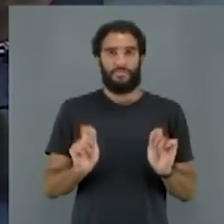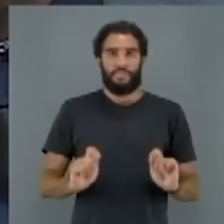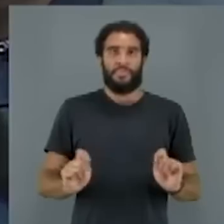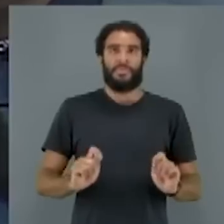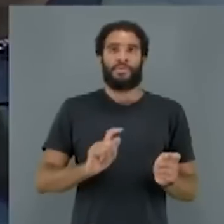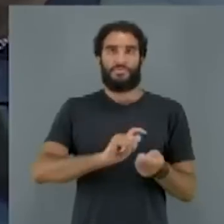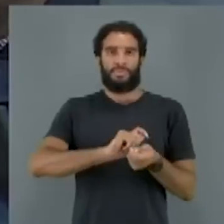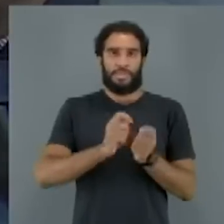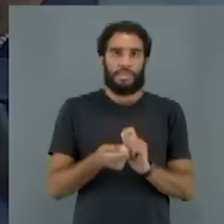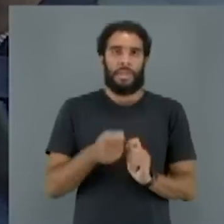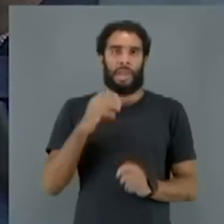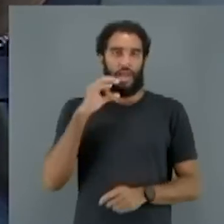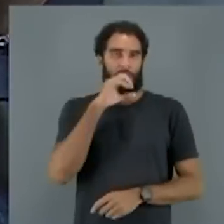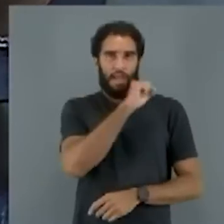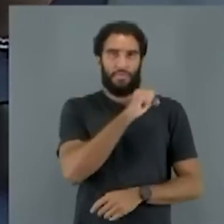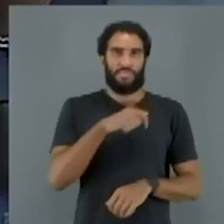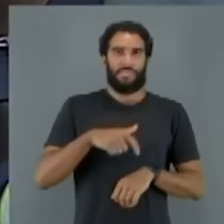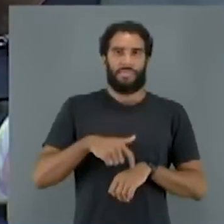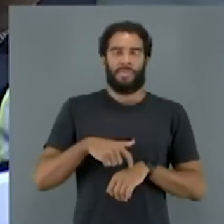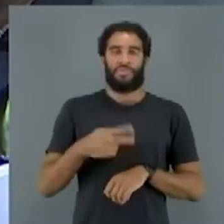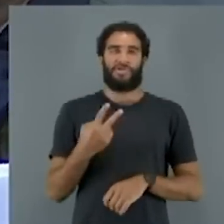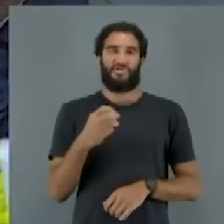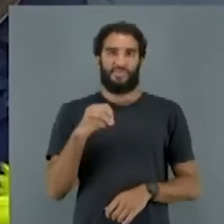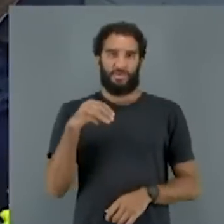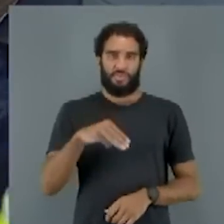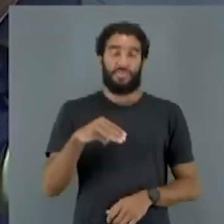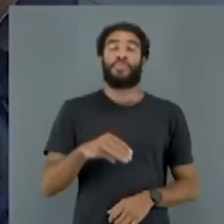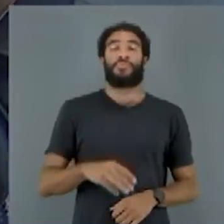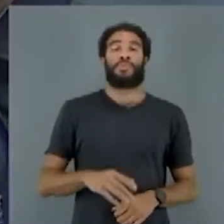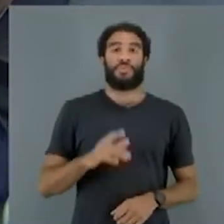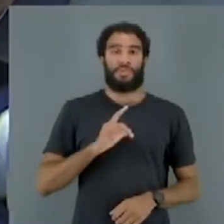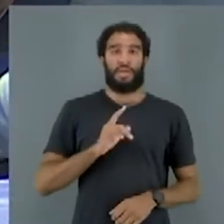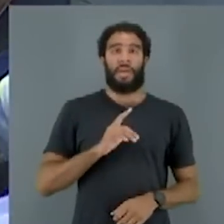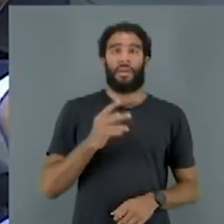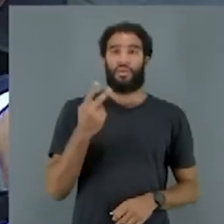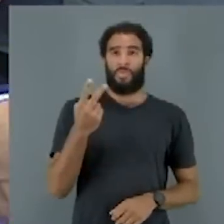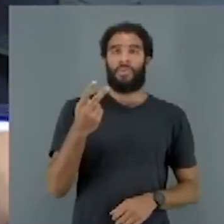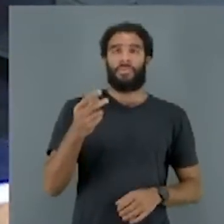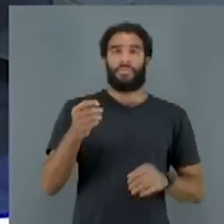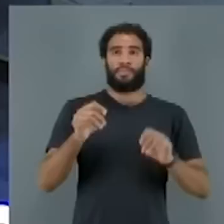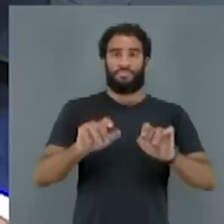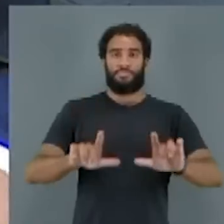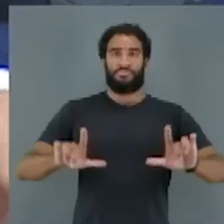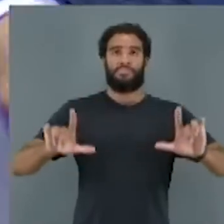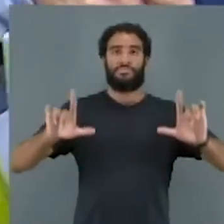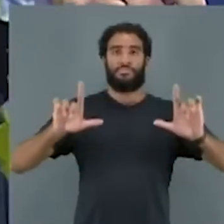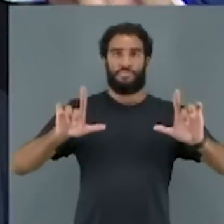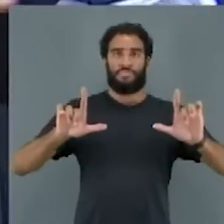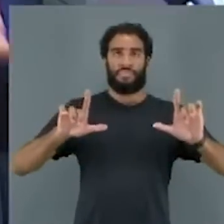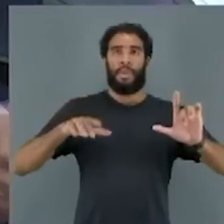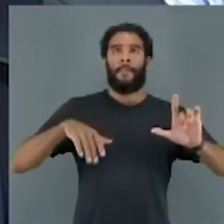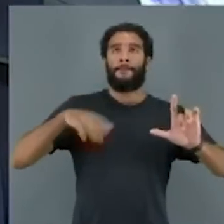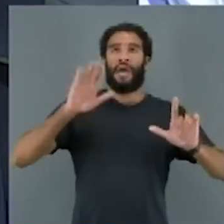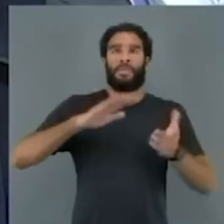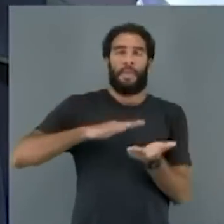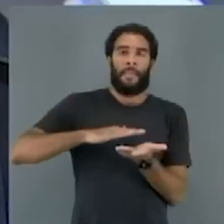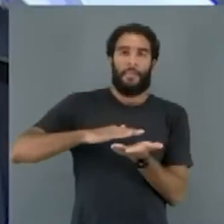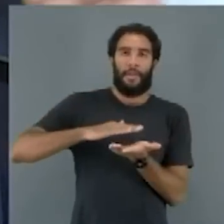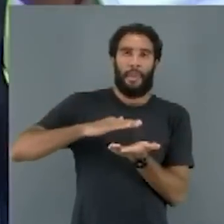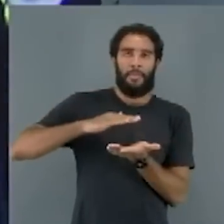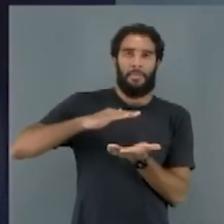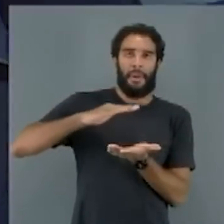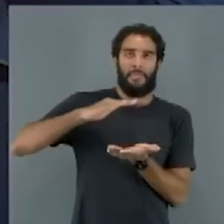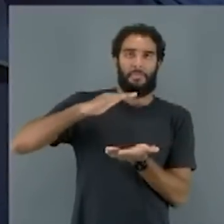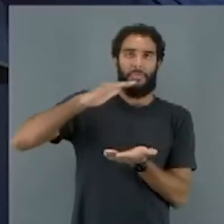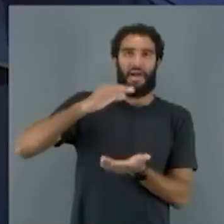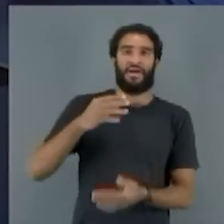fala rápida aqui nesses 20 minutos. Nós temos aqui dois memoriais, que são mais de 300 laudas,